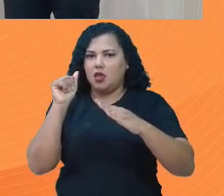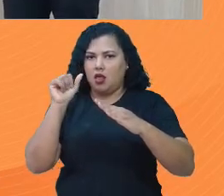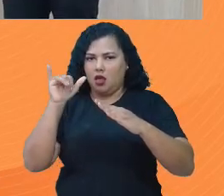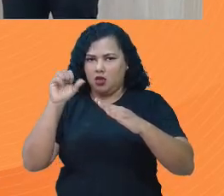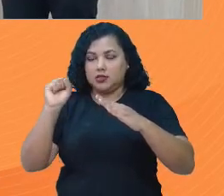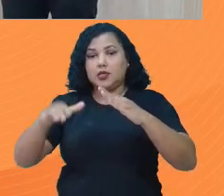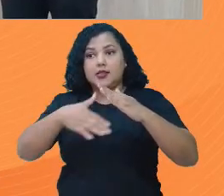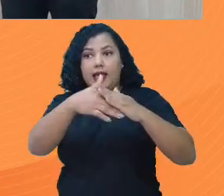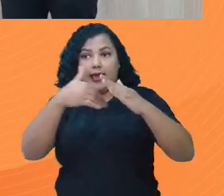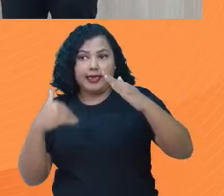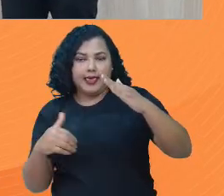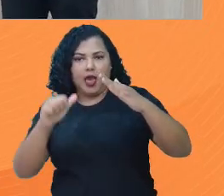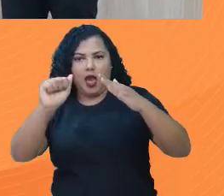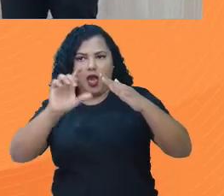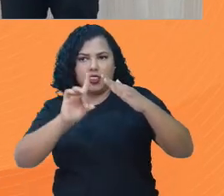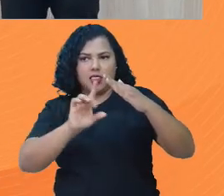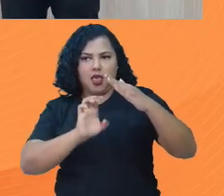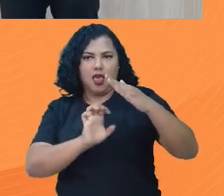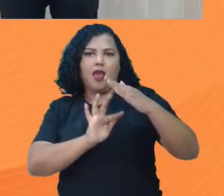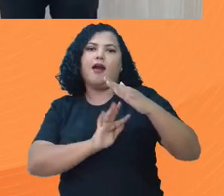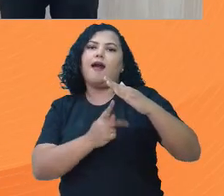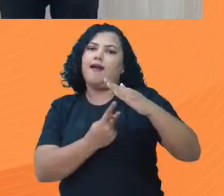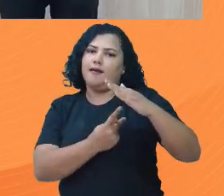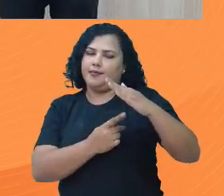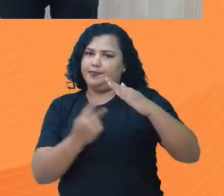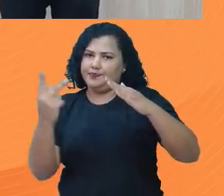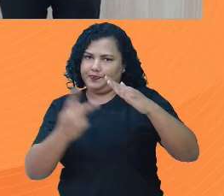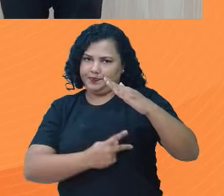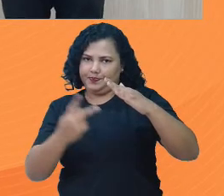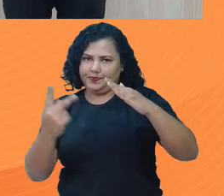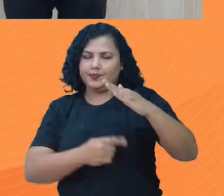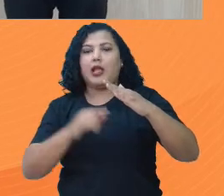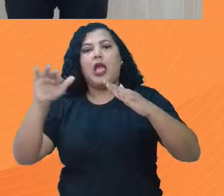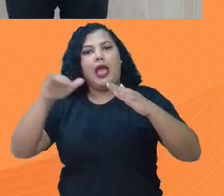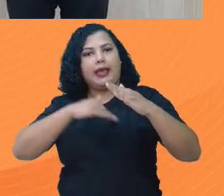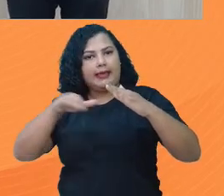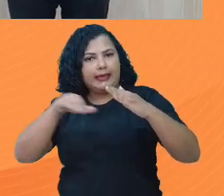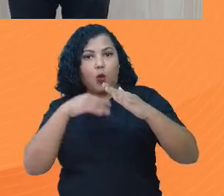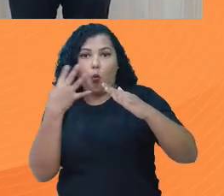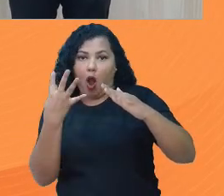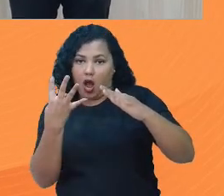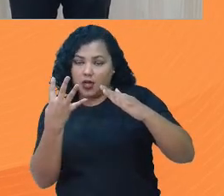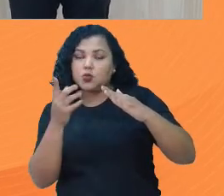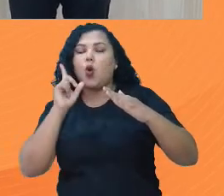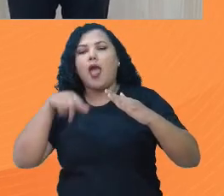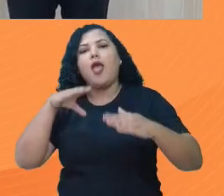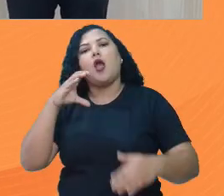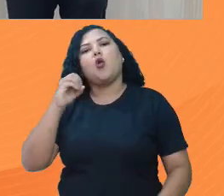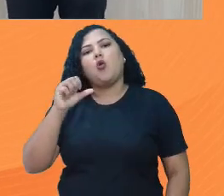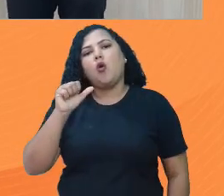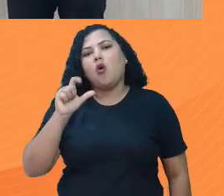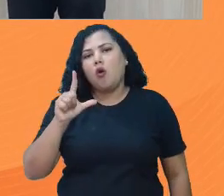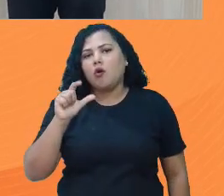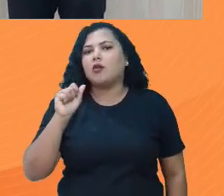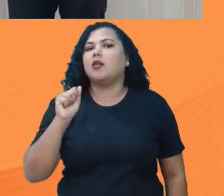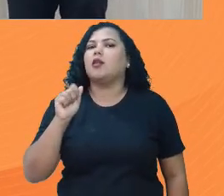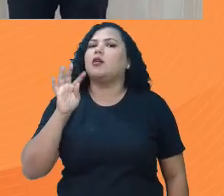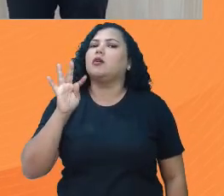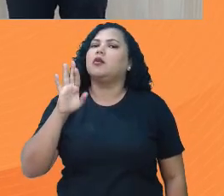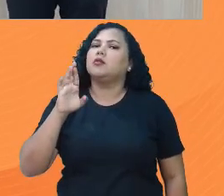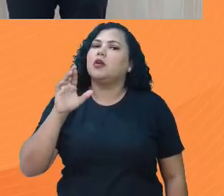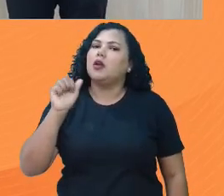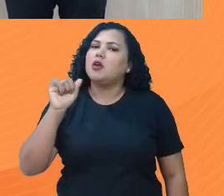ângulo A, o ângulo D, o ângulo E e o ângulo H. Esses outros 4 ângulos aí também são